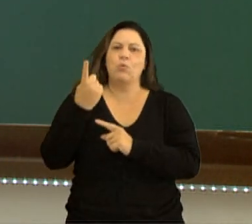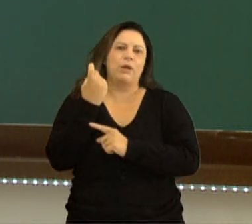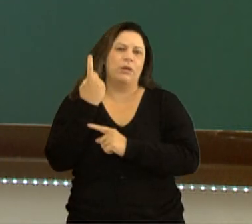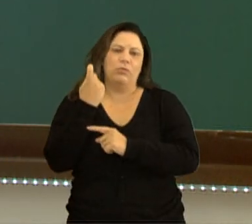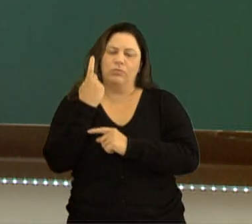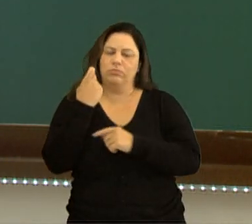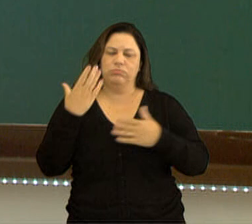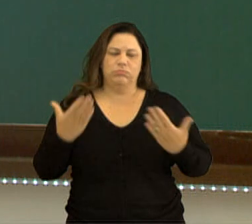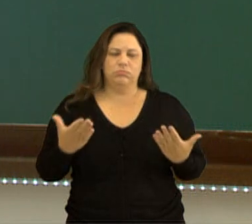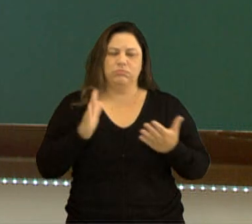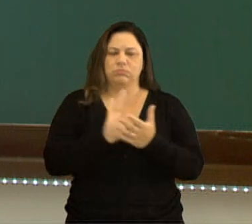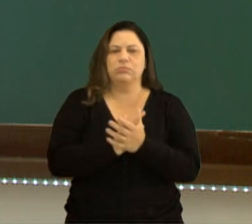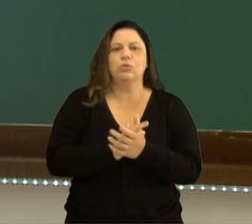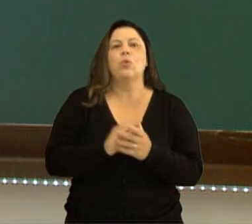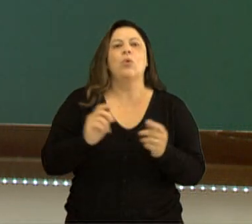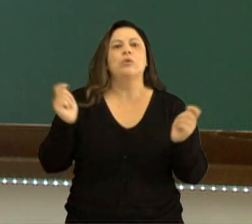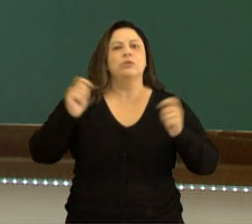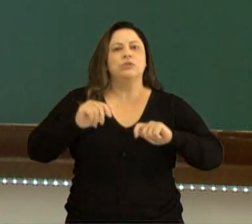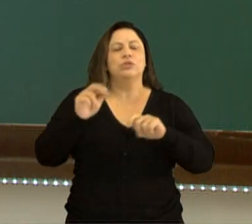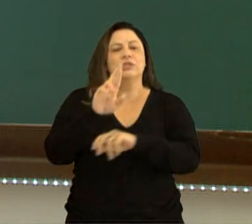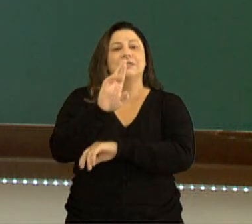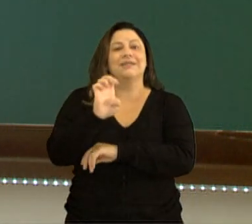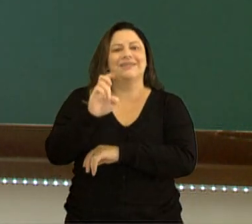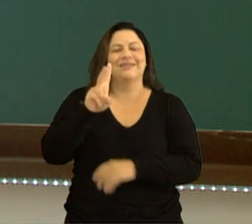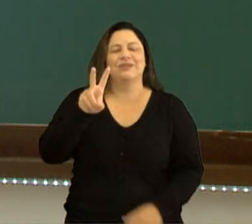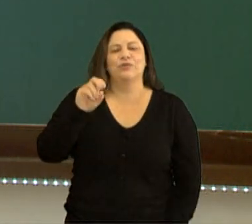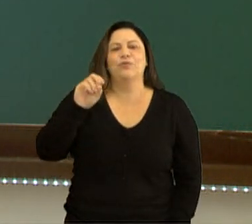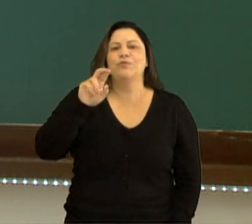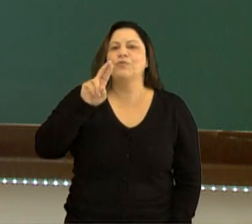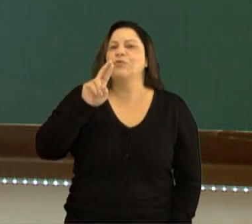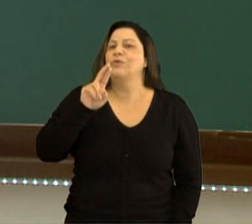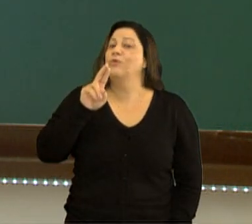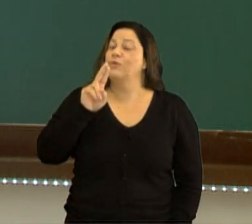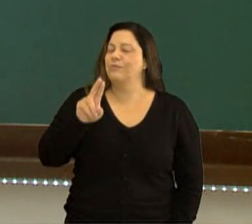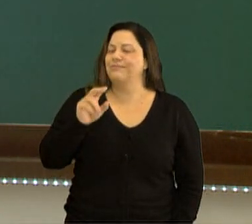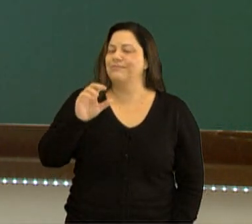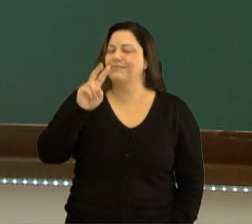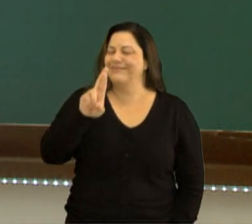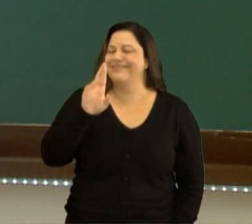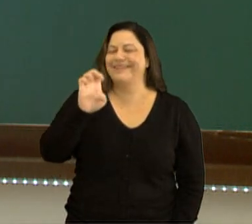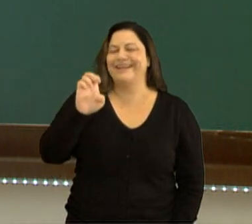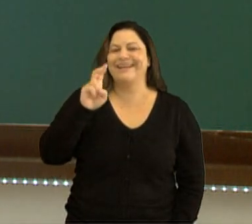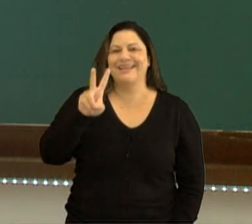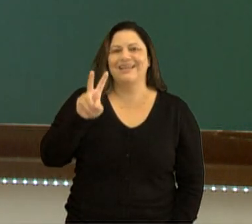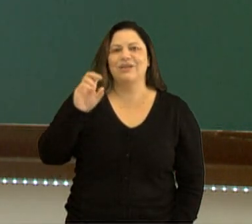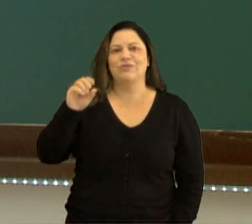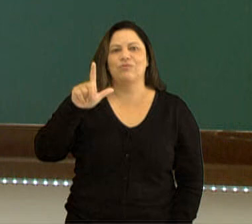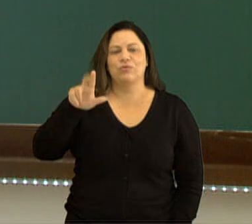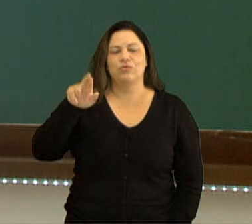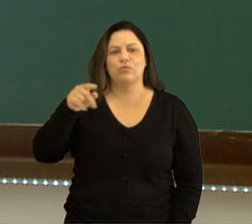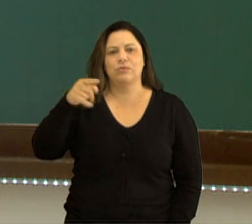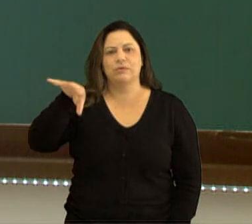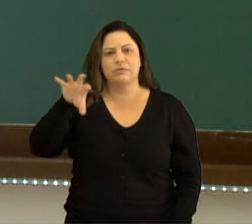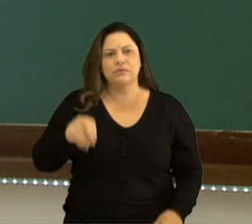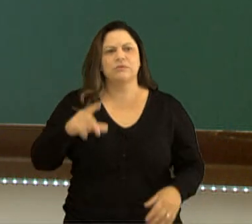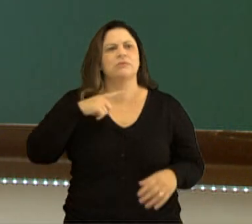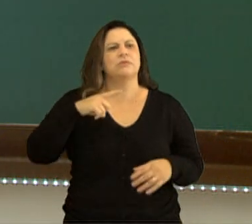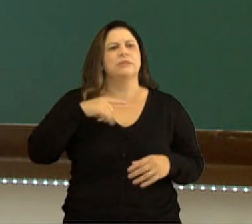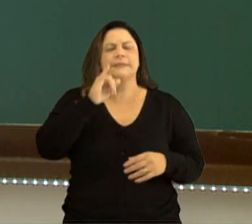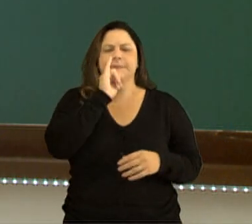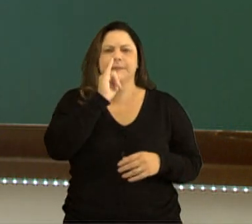dos sólidos que a gente chama de revolução. Então, eu tenho, por exemplo, aqui um retângulo, tá?